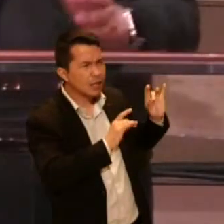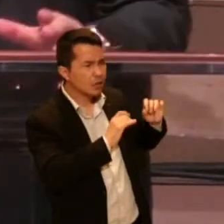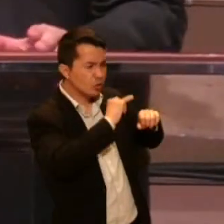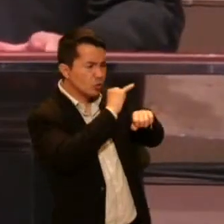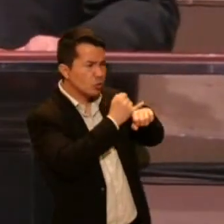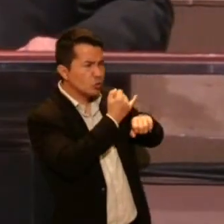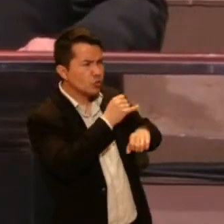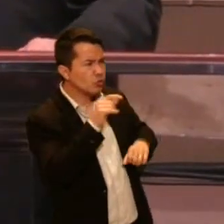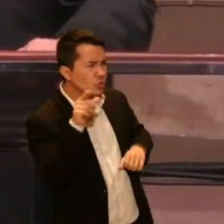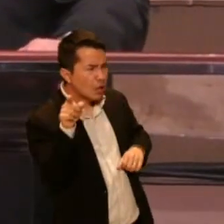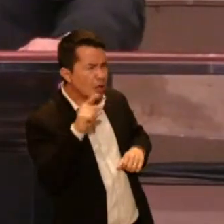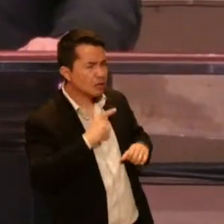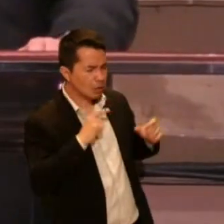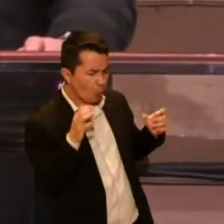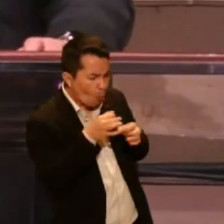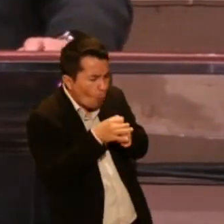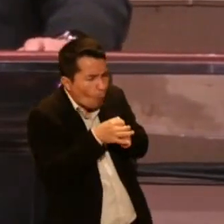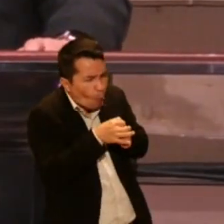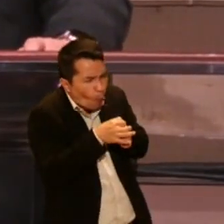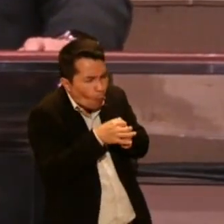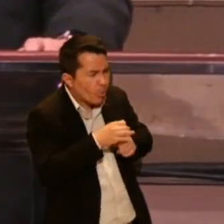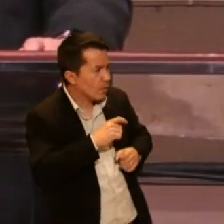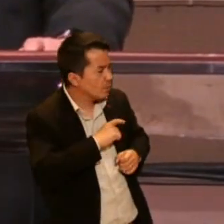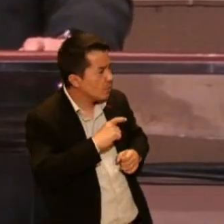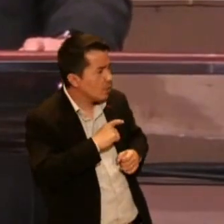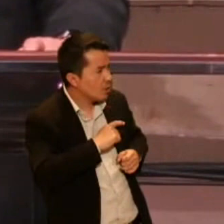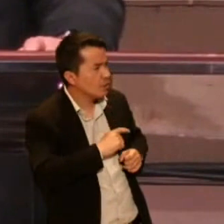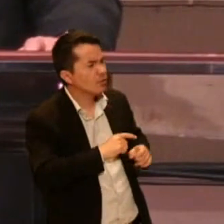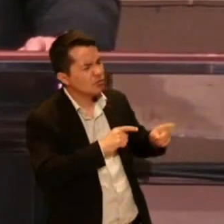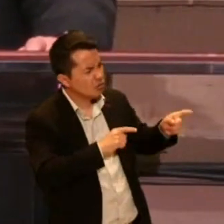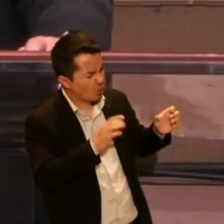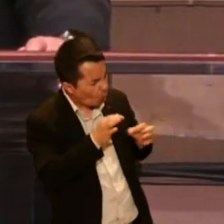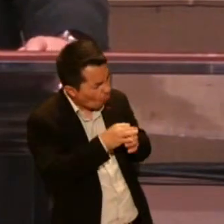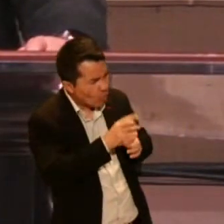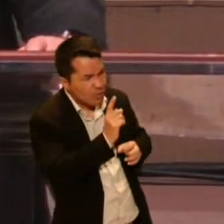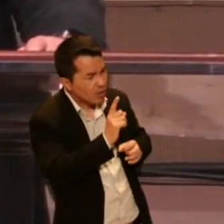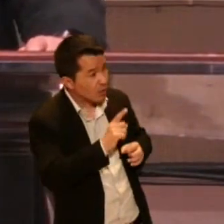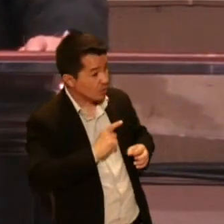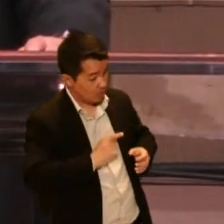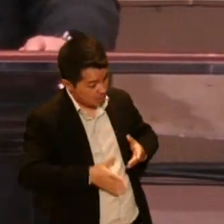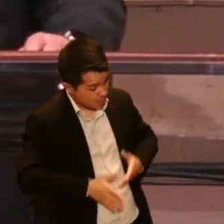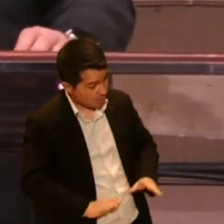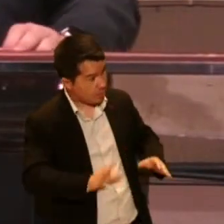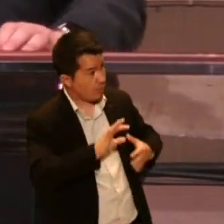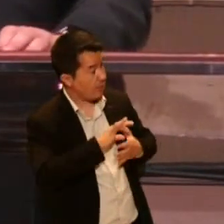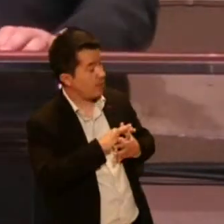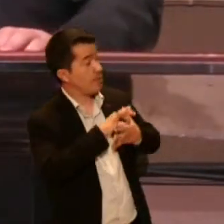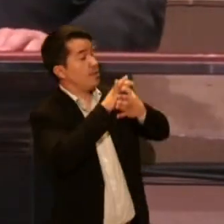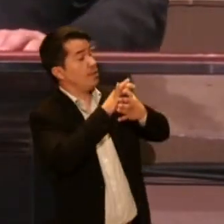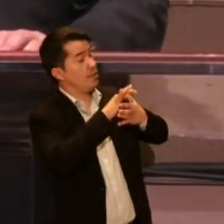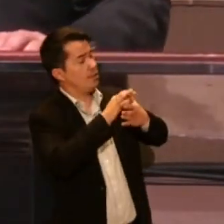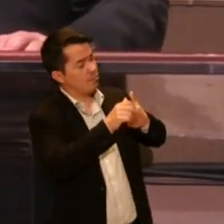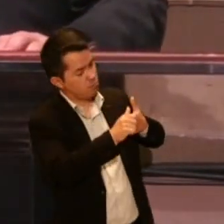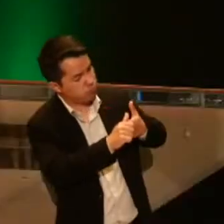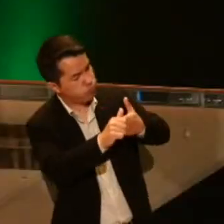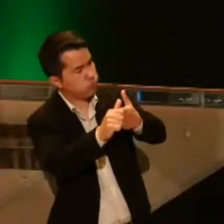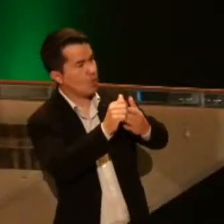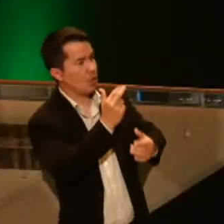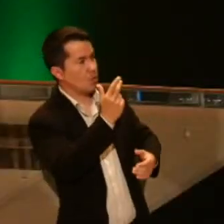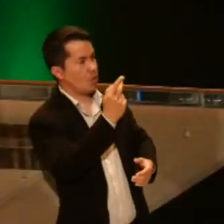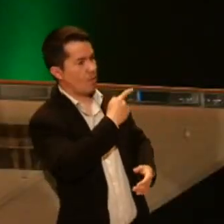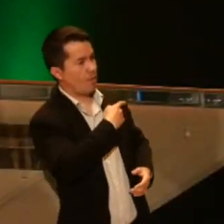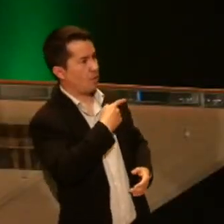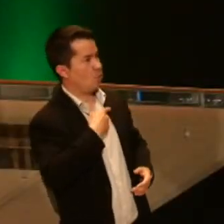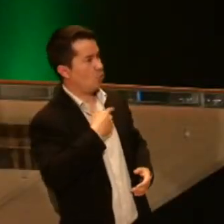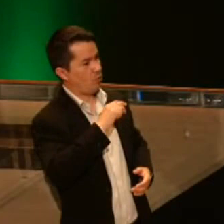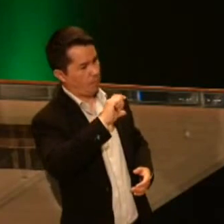principais cidades de Judá, pois de ti virá o líder que como pastor conduzirá a Israel, o meu povo.